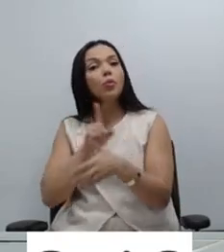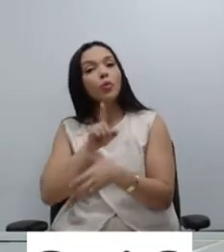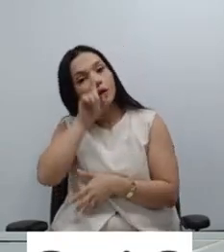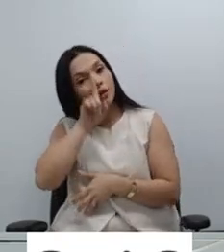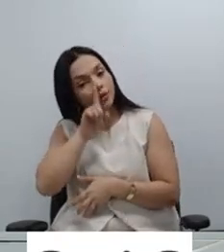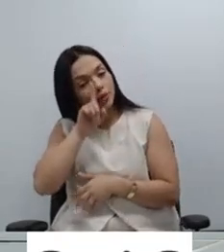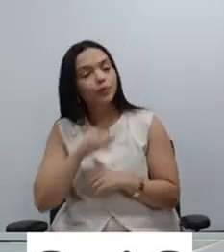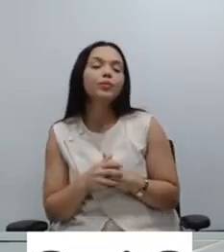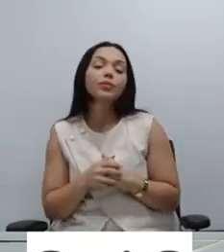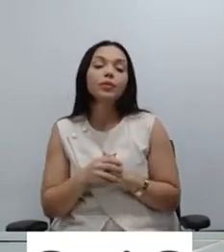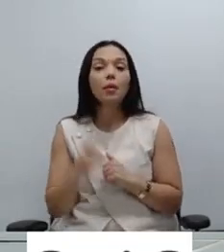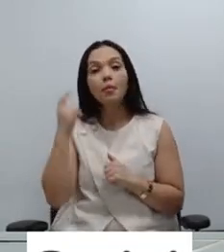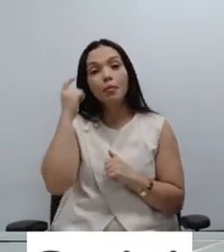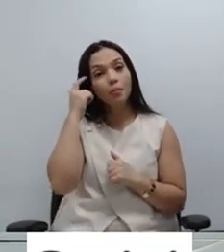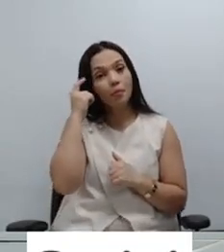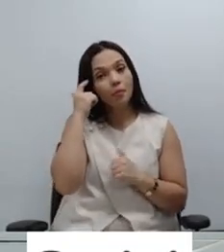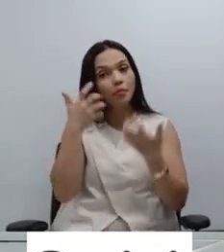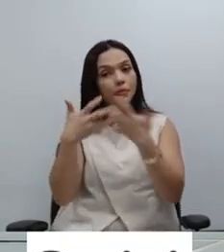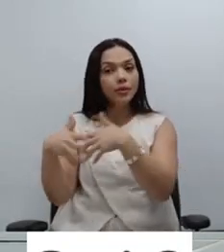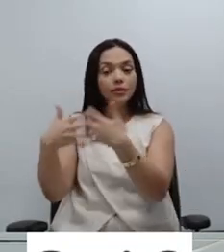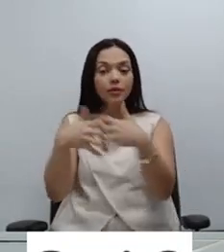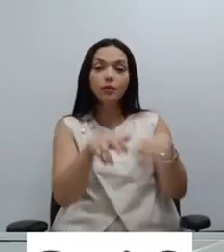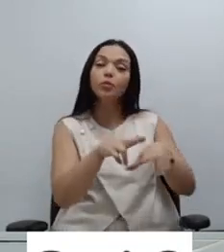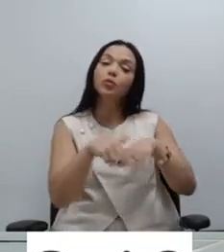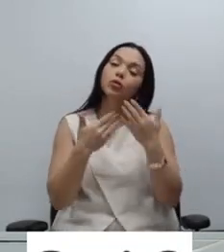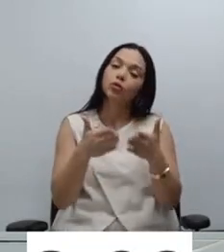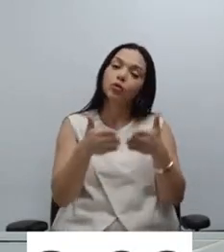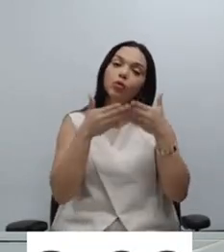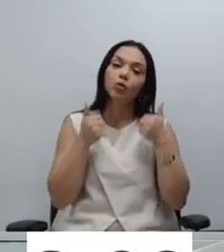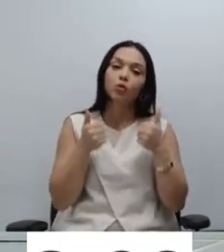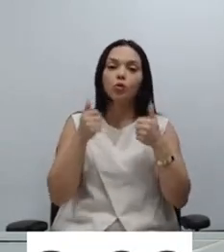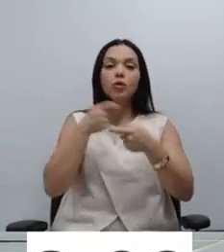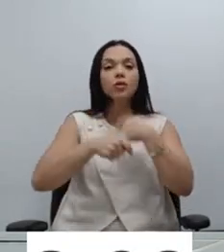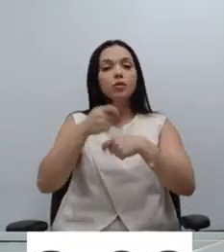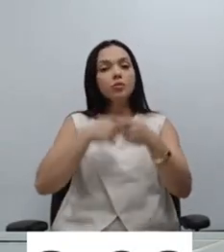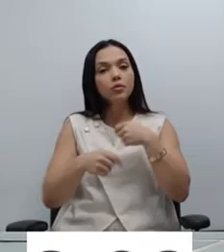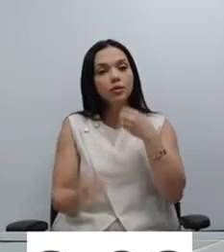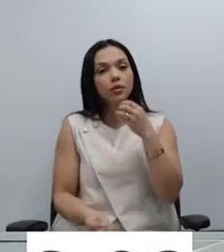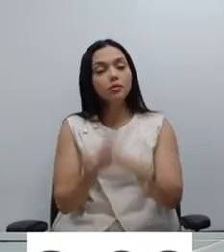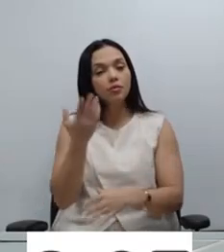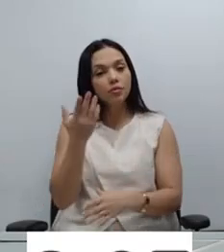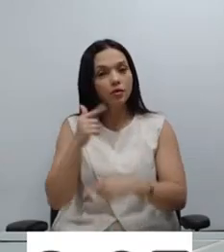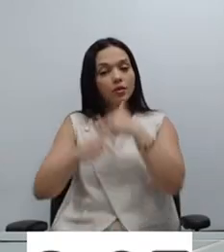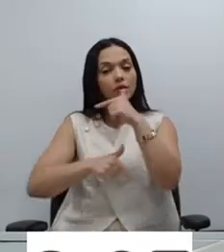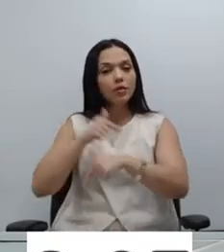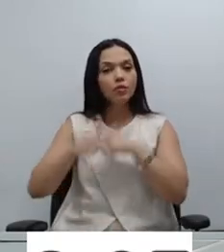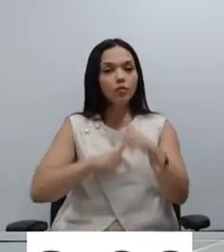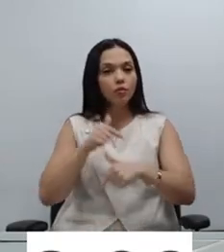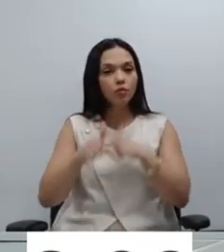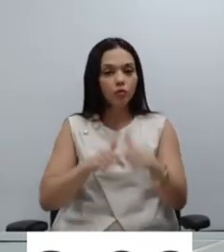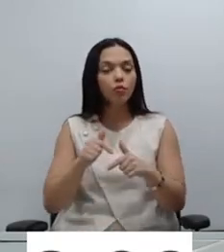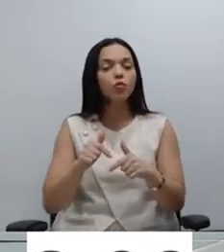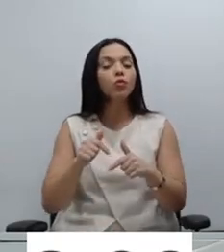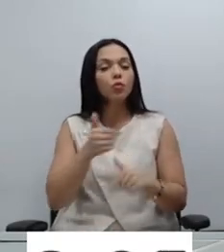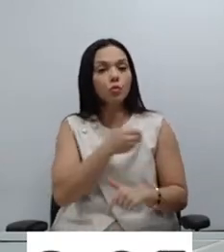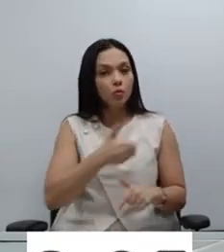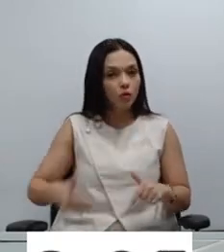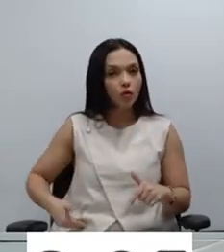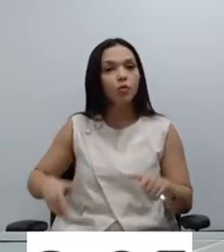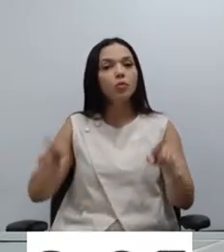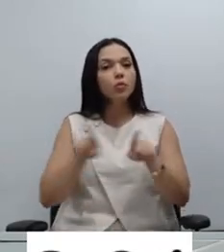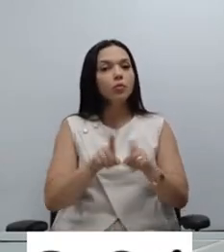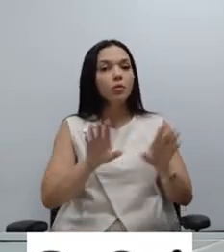risco. Pensando nessa situação, solicitamos à administração a inclusão imediata de servidoras e servidores, em especial do grupo de risco e